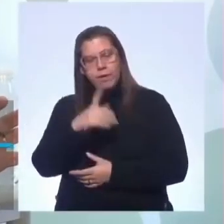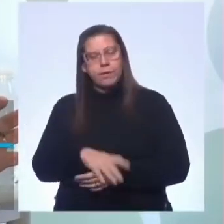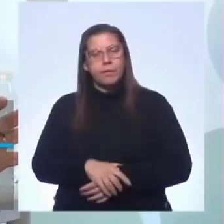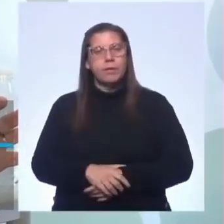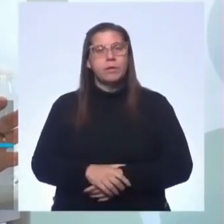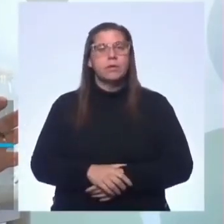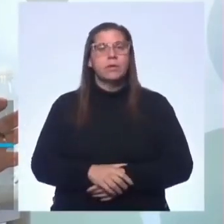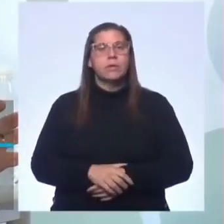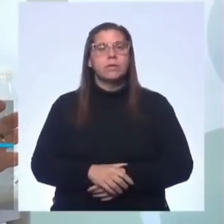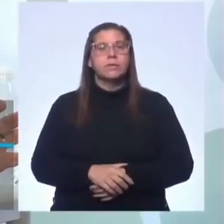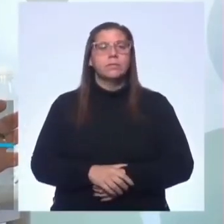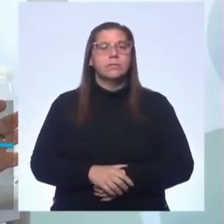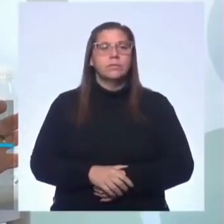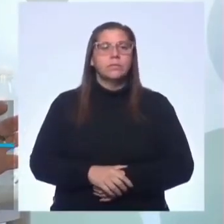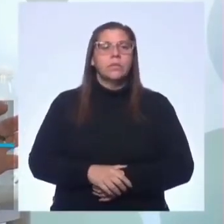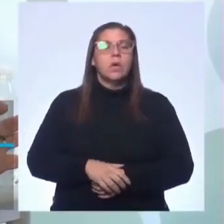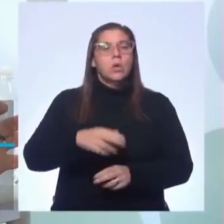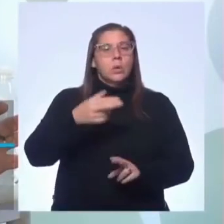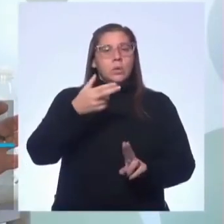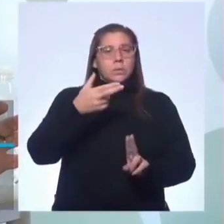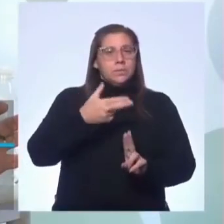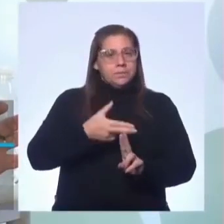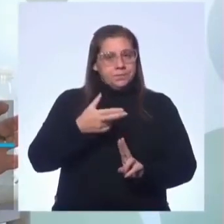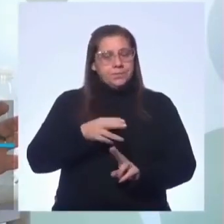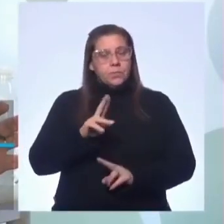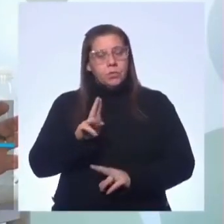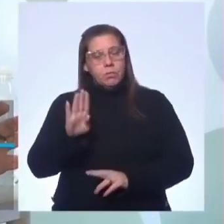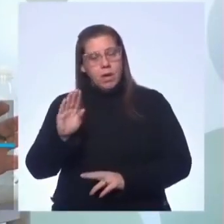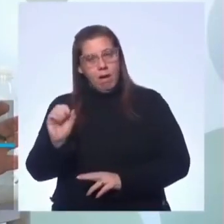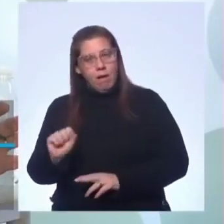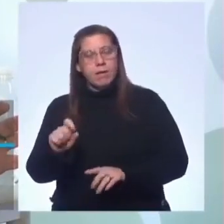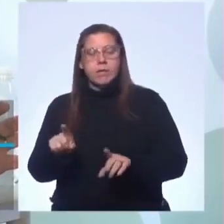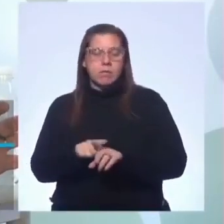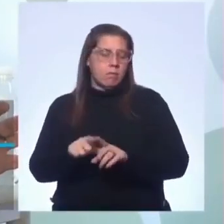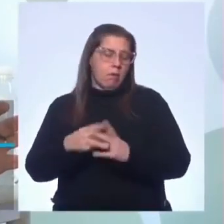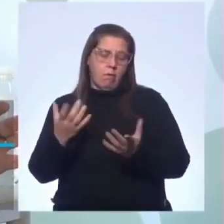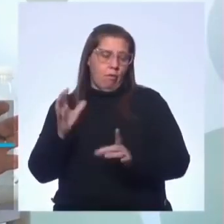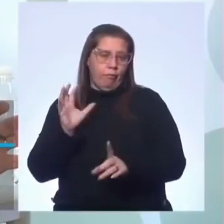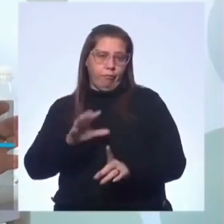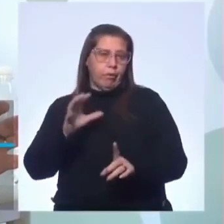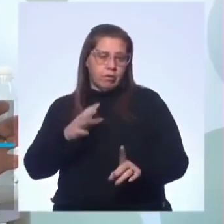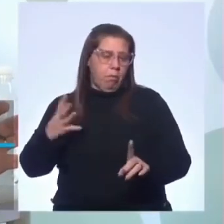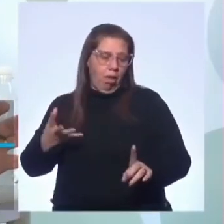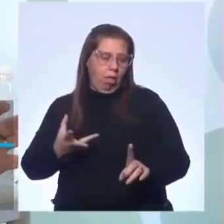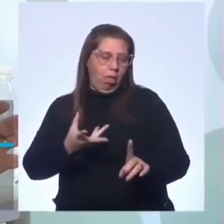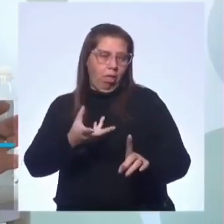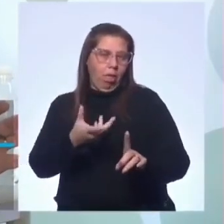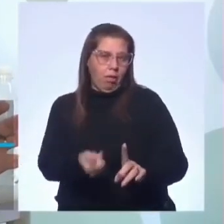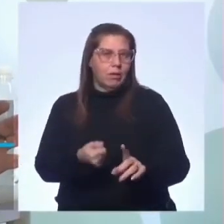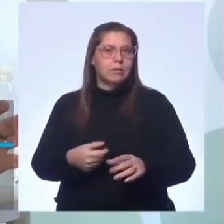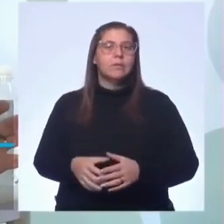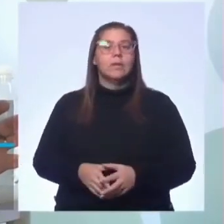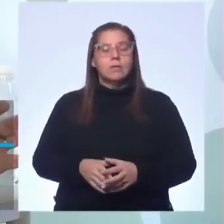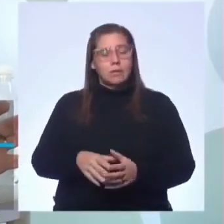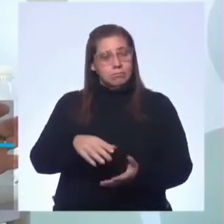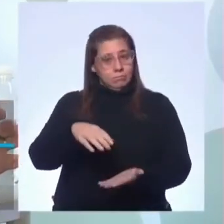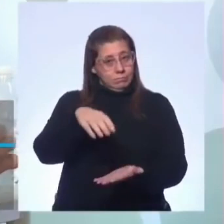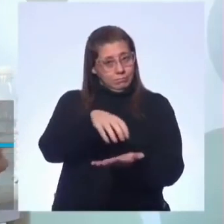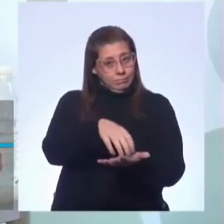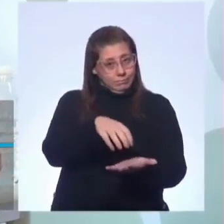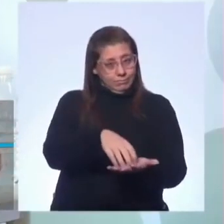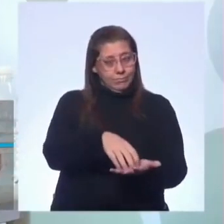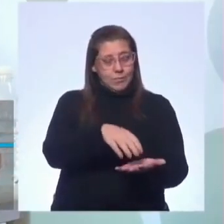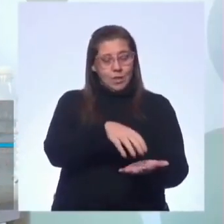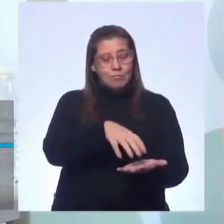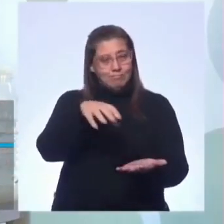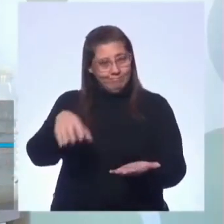as unidades básicas de saúde, tudo isso aí acaba influenciando numa atração para os grandes centros e para os